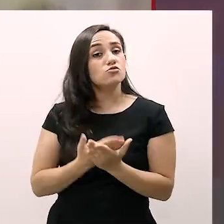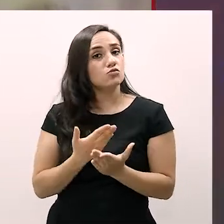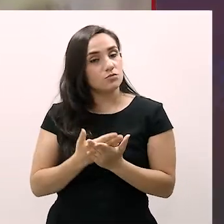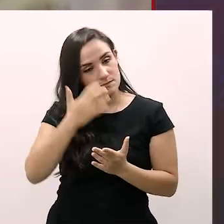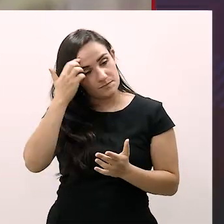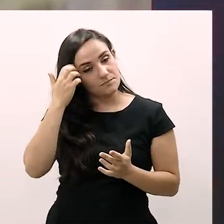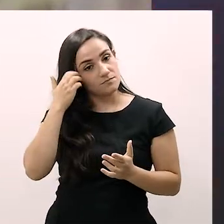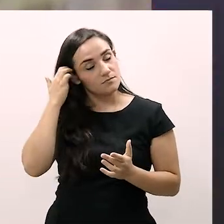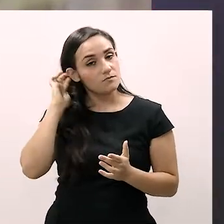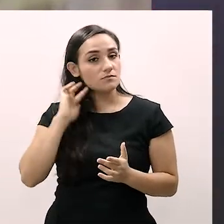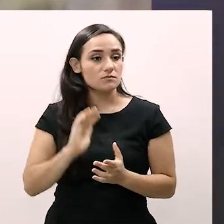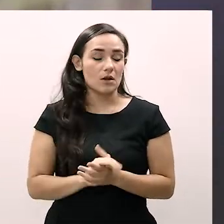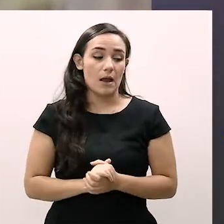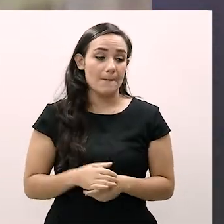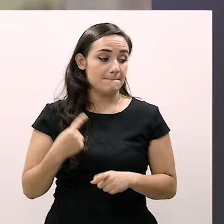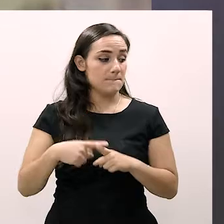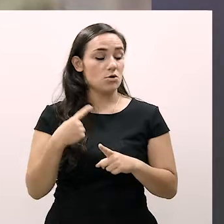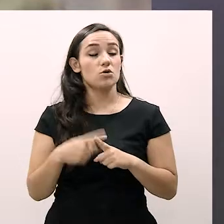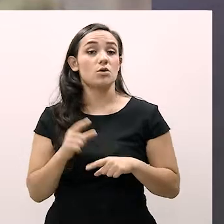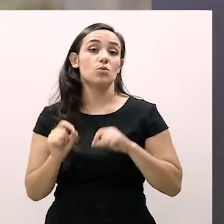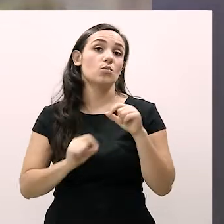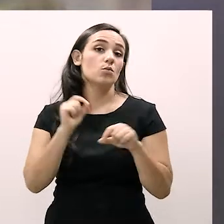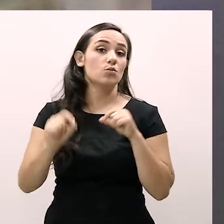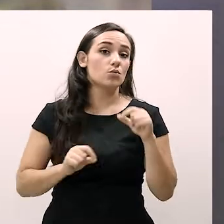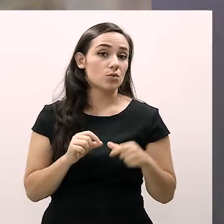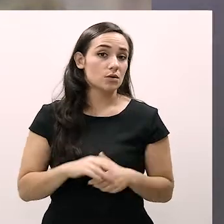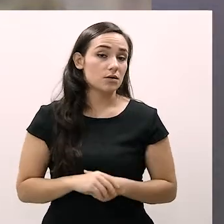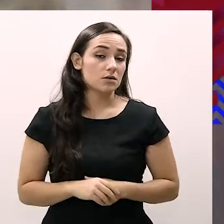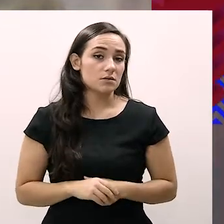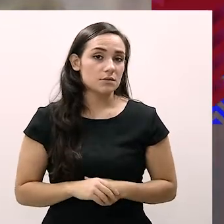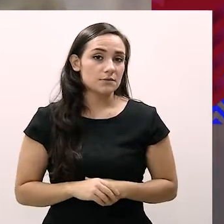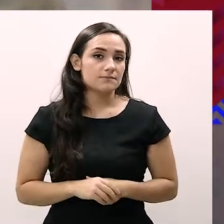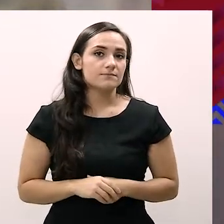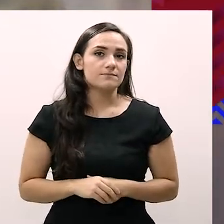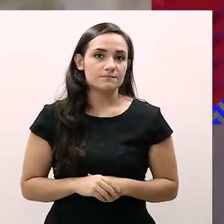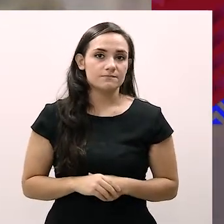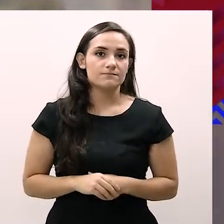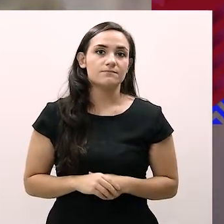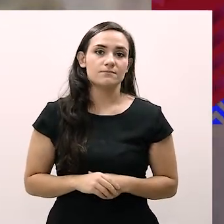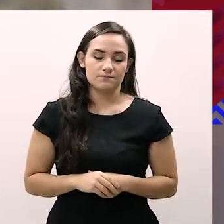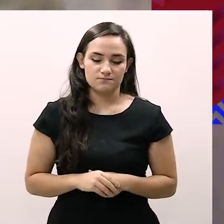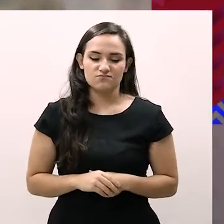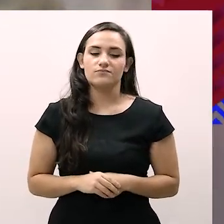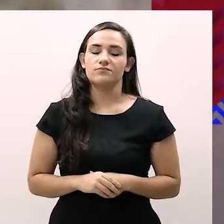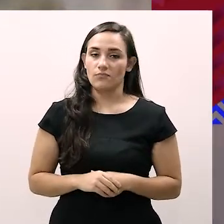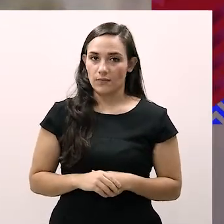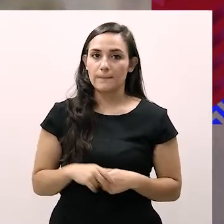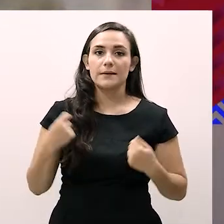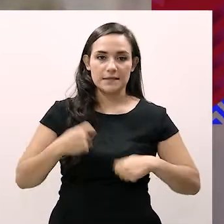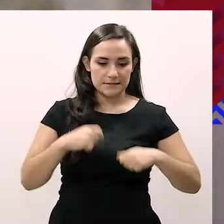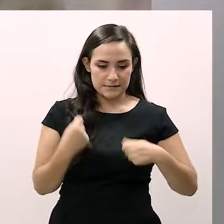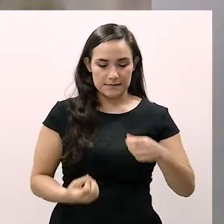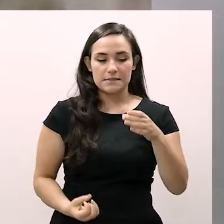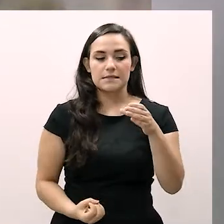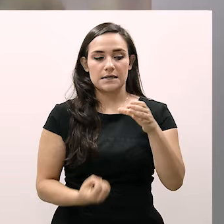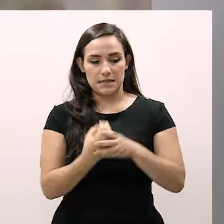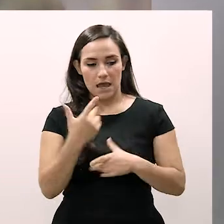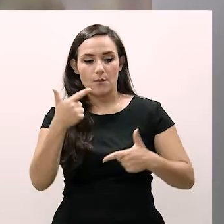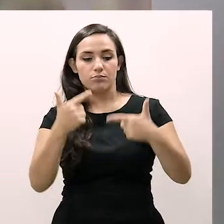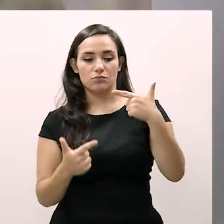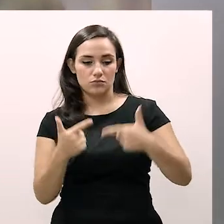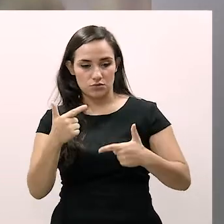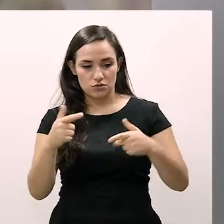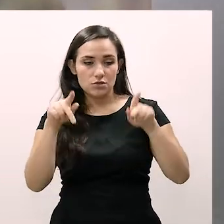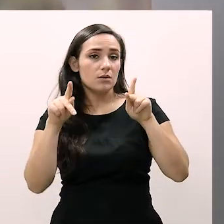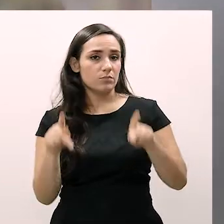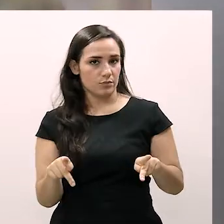gente, justamente para criação de políticas públicas para a prevenção da obesidade e também para que